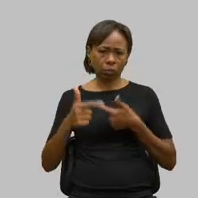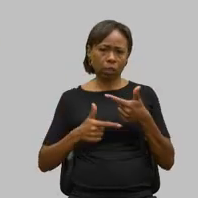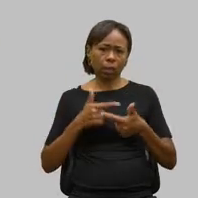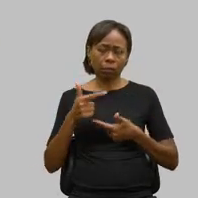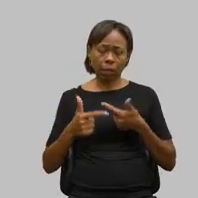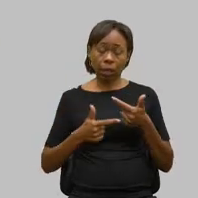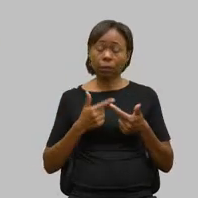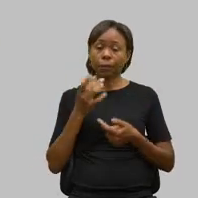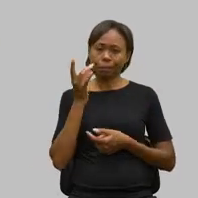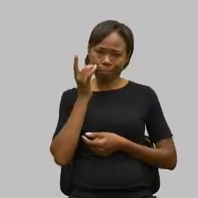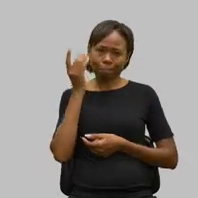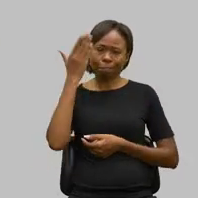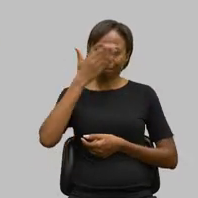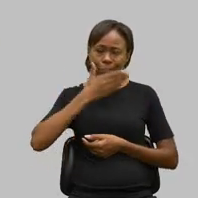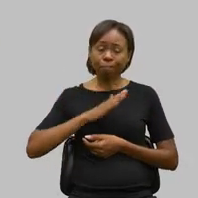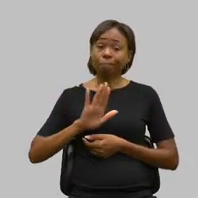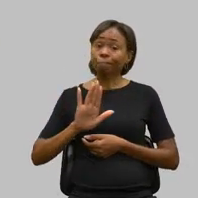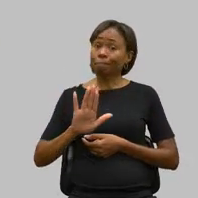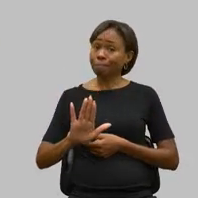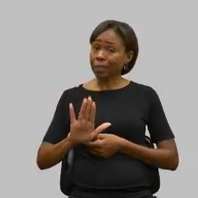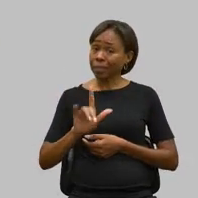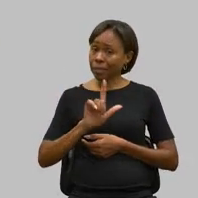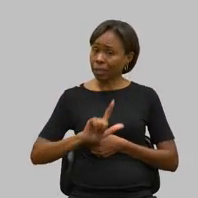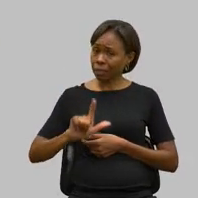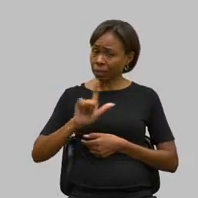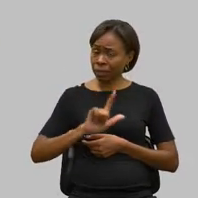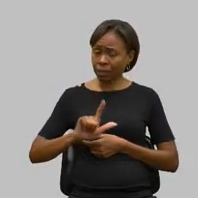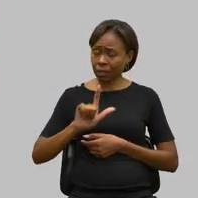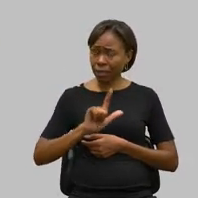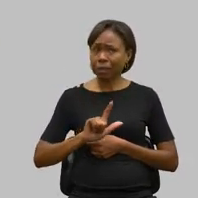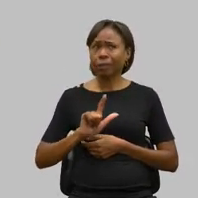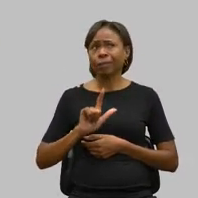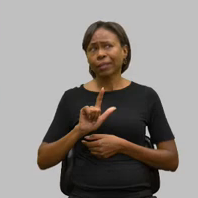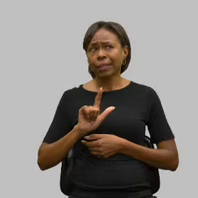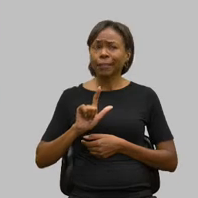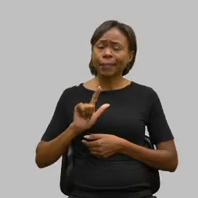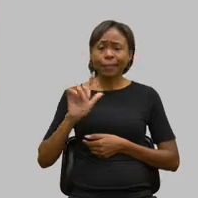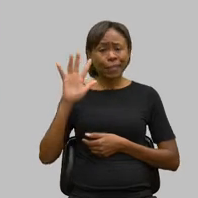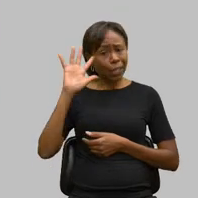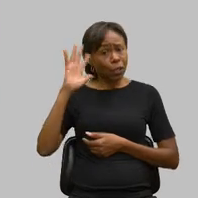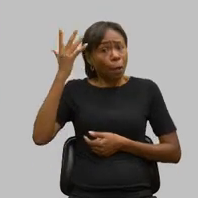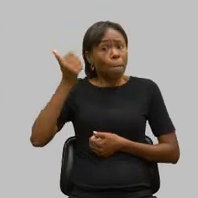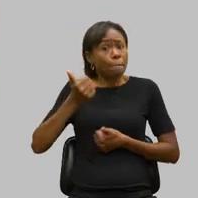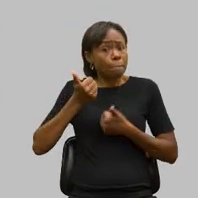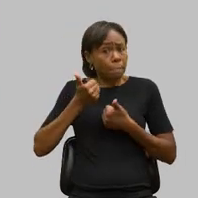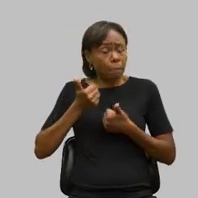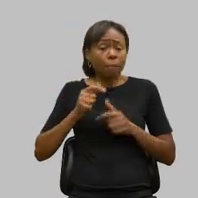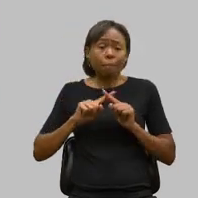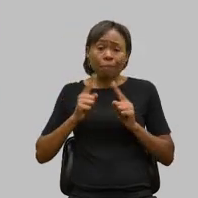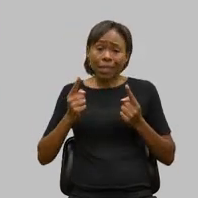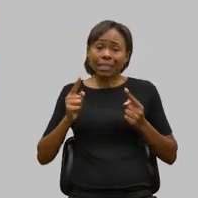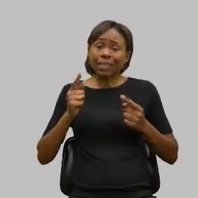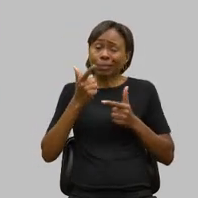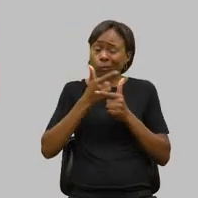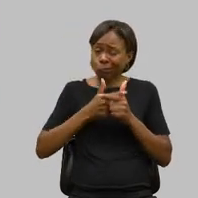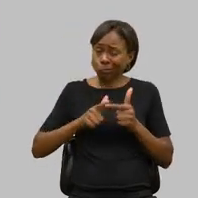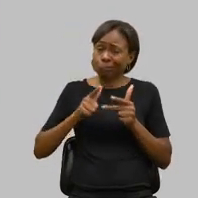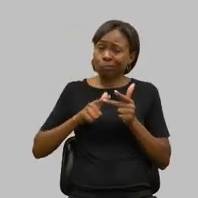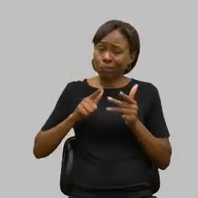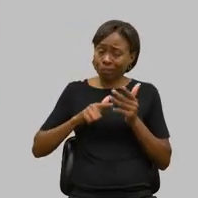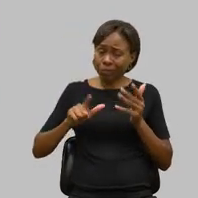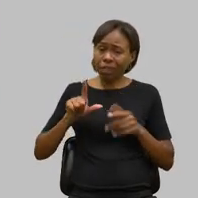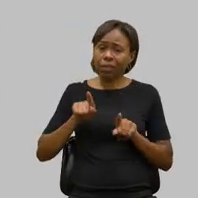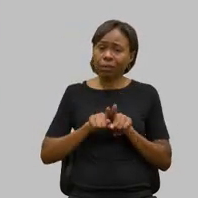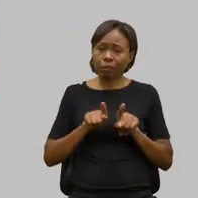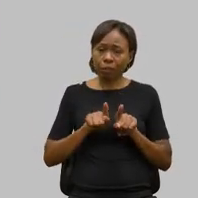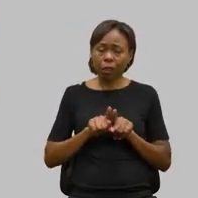Mas é óbvio que ainda nos melhores resultados, nós temos grandes desafios também. Então, secretário, eu gostaria aqui de deixar uma